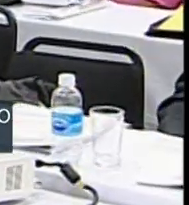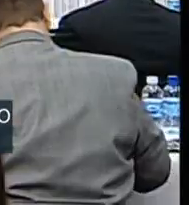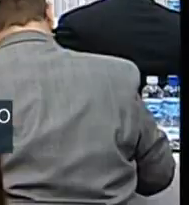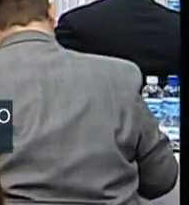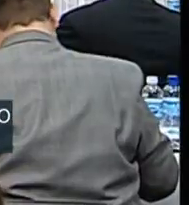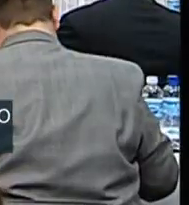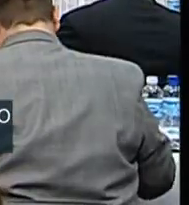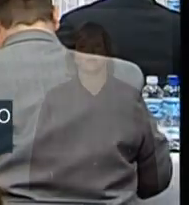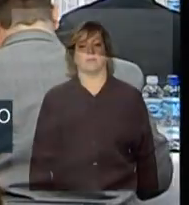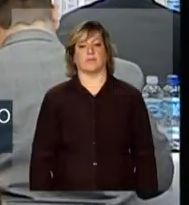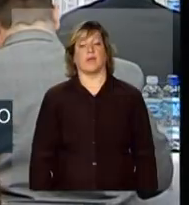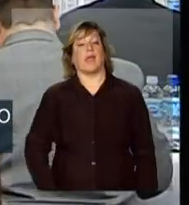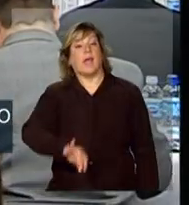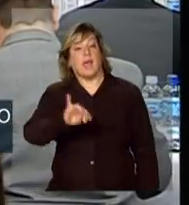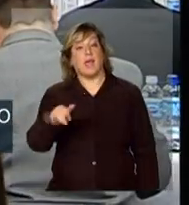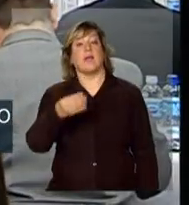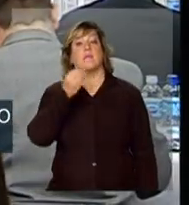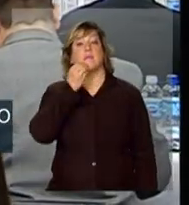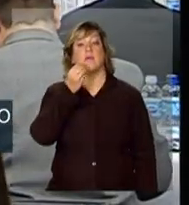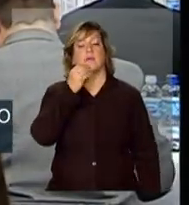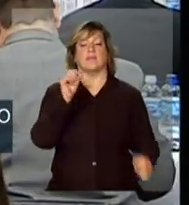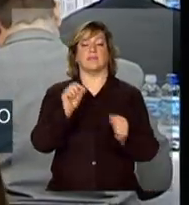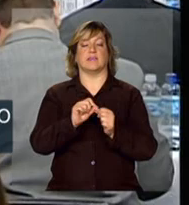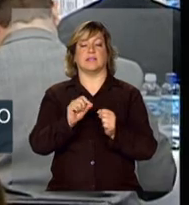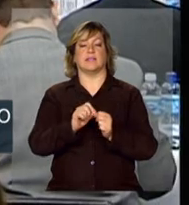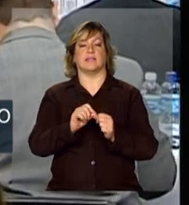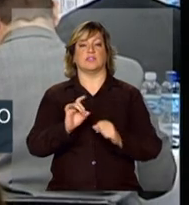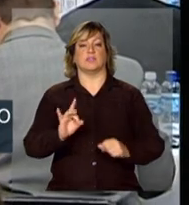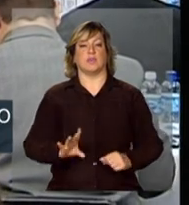Eu queria aproveitar só fazer uma